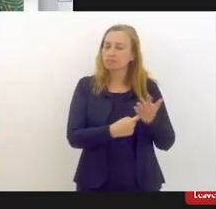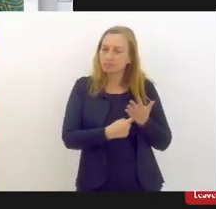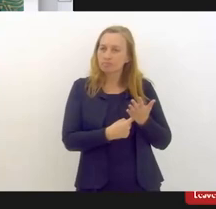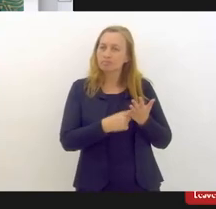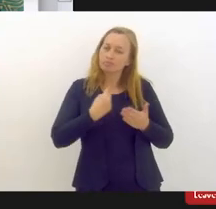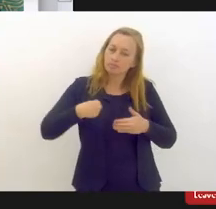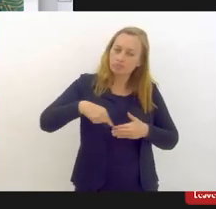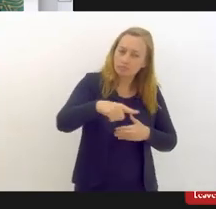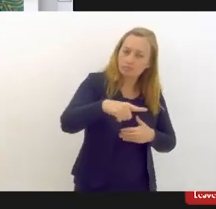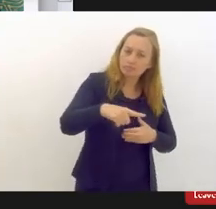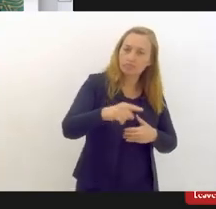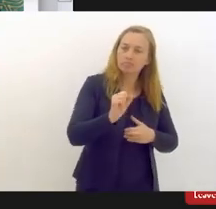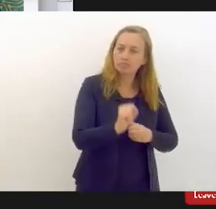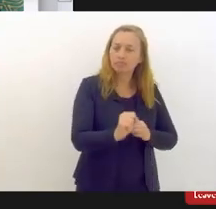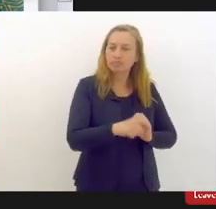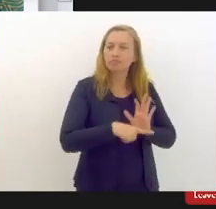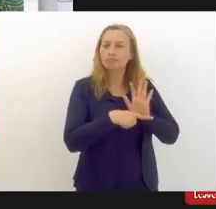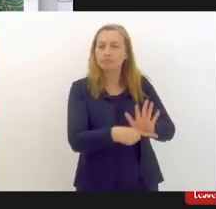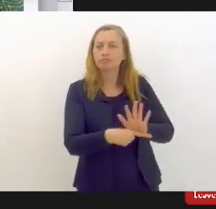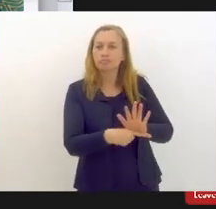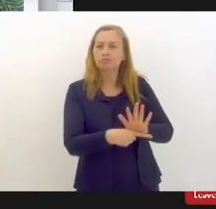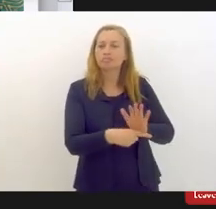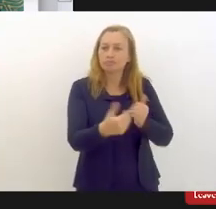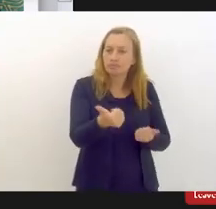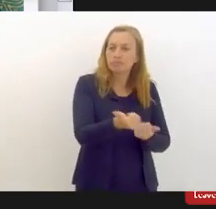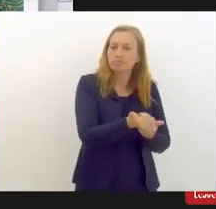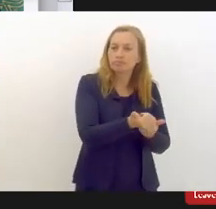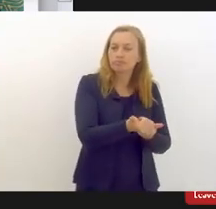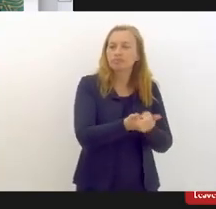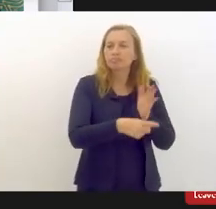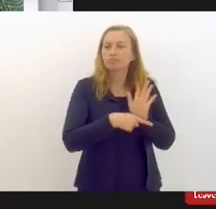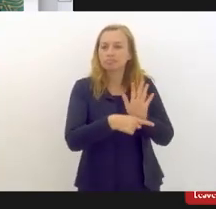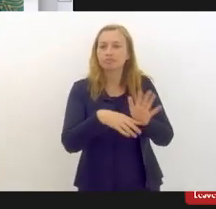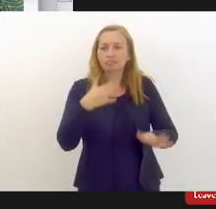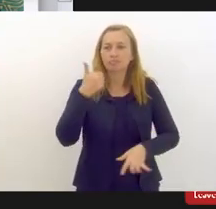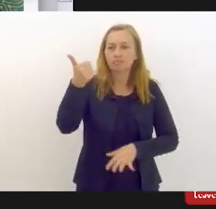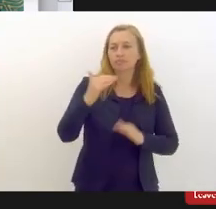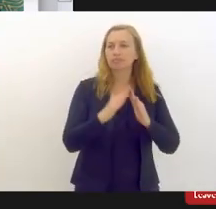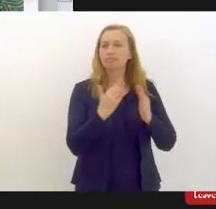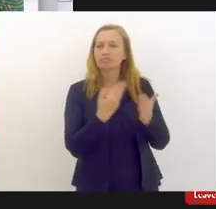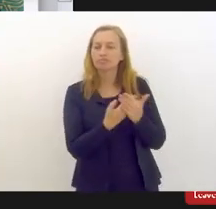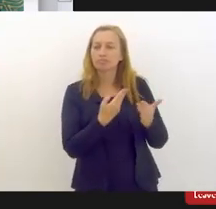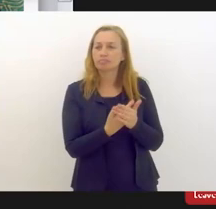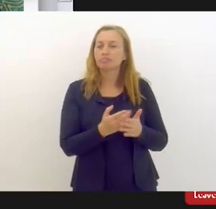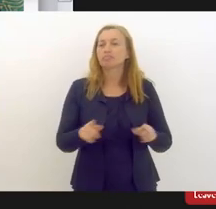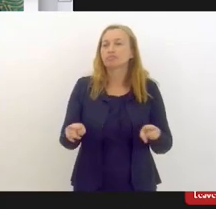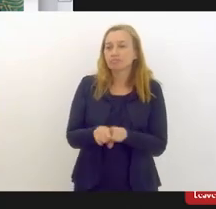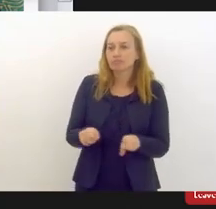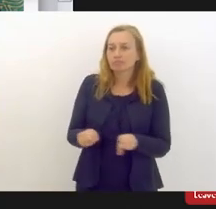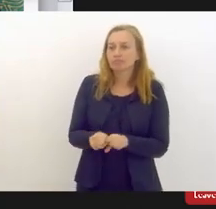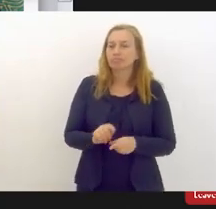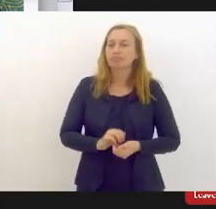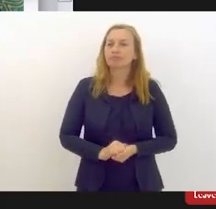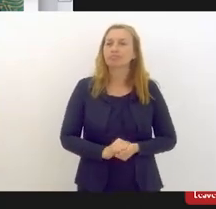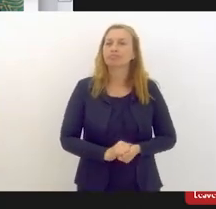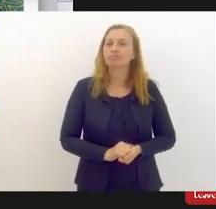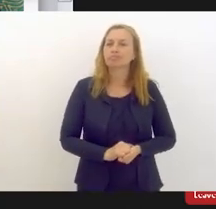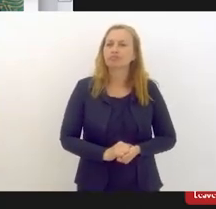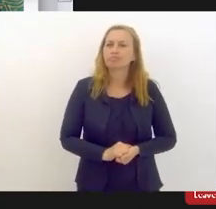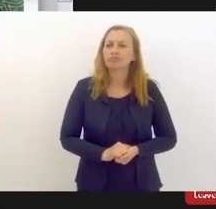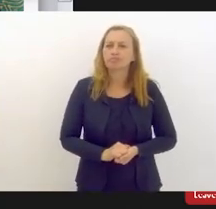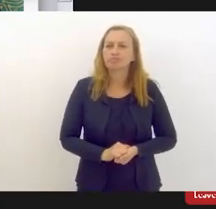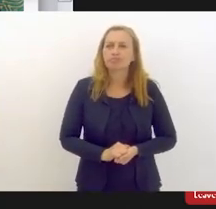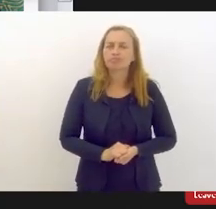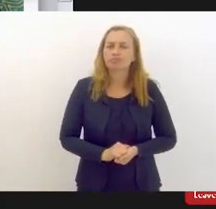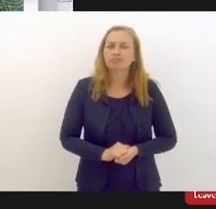para poder uma ajuda, um auxílio, para estar tratando da melhor forma possível. E também a pessoa da ADERJ, né? O